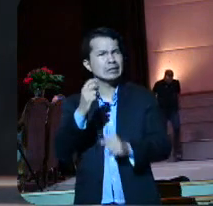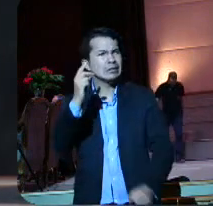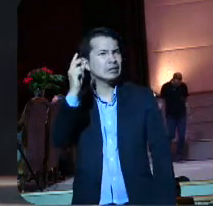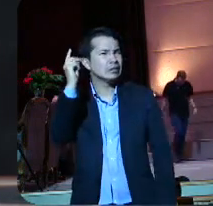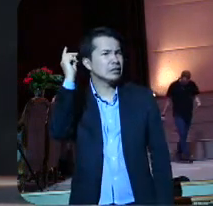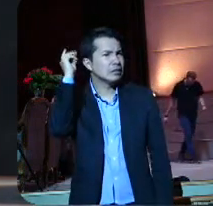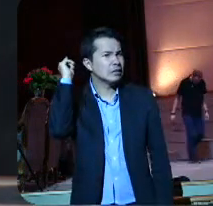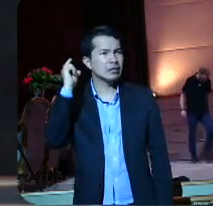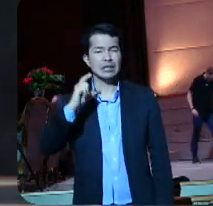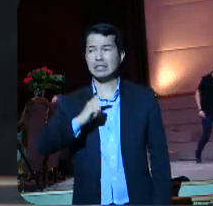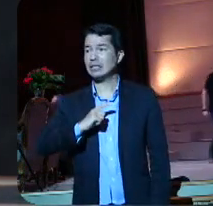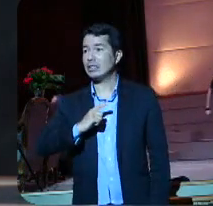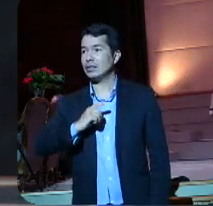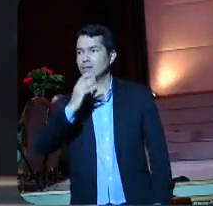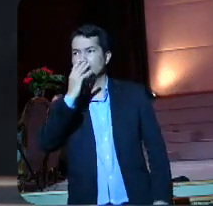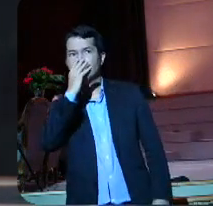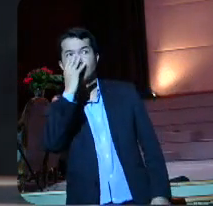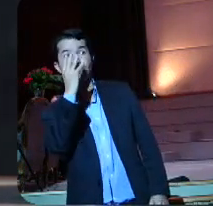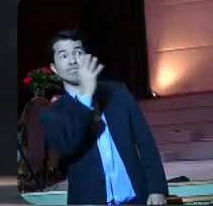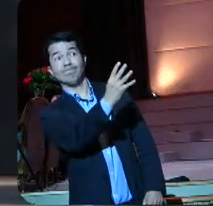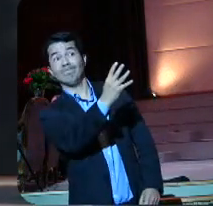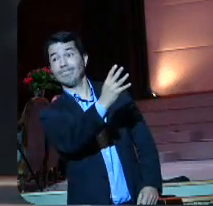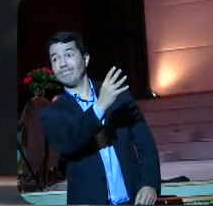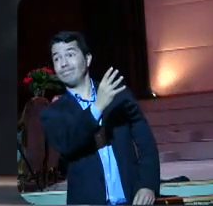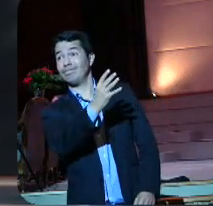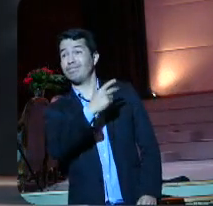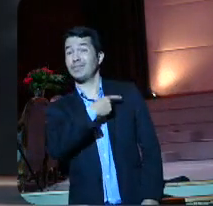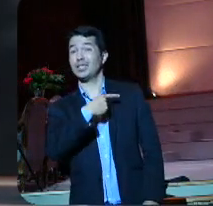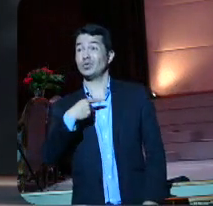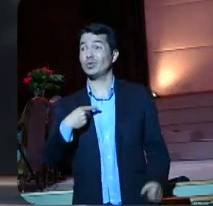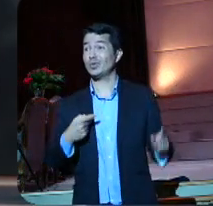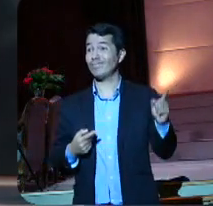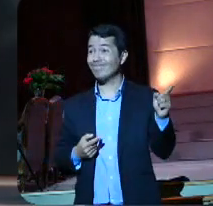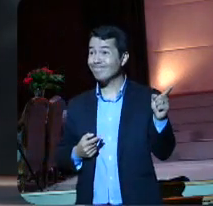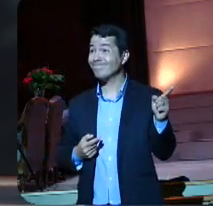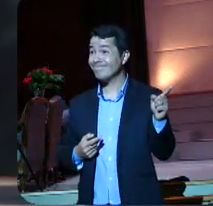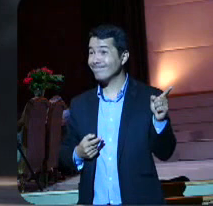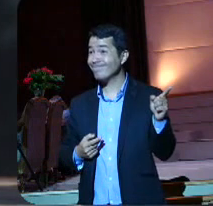uma acusação moral contra esse pastor, e essa acusação moral